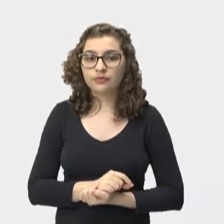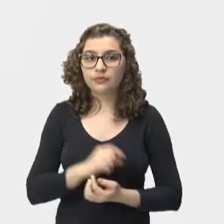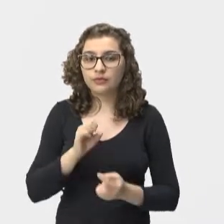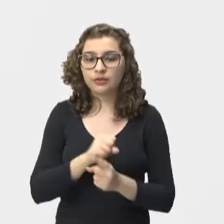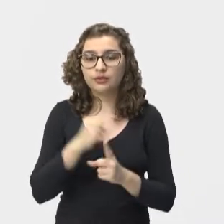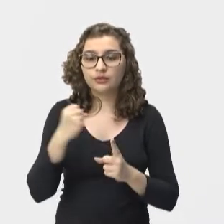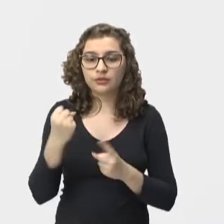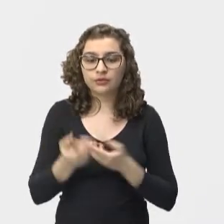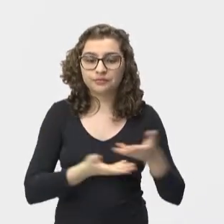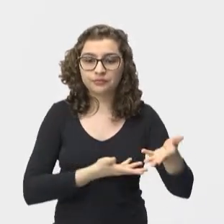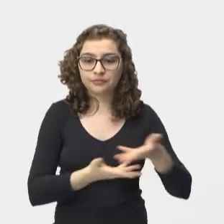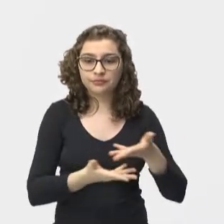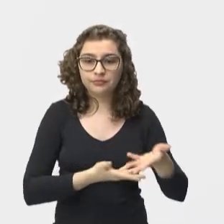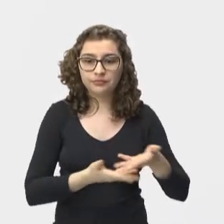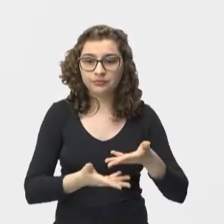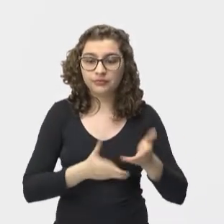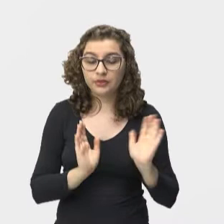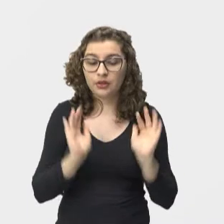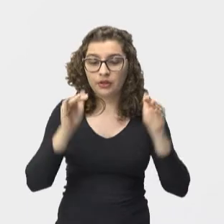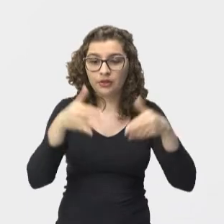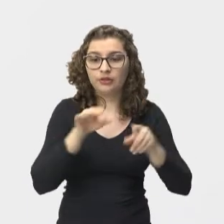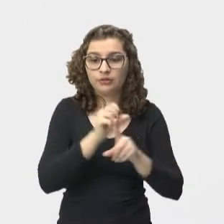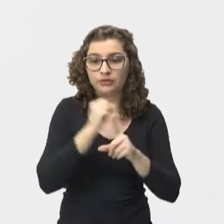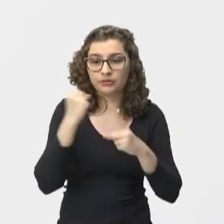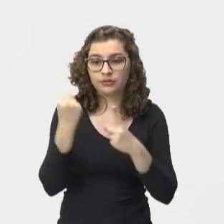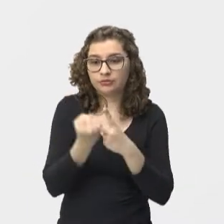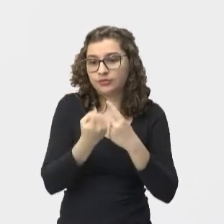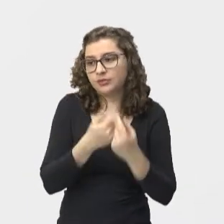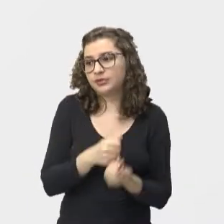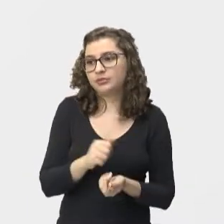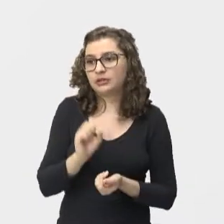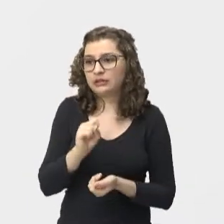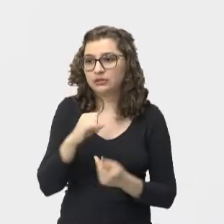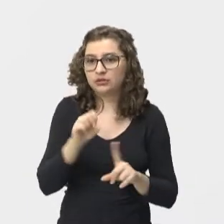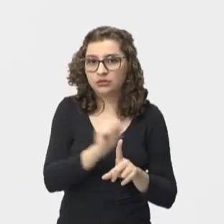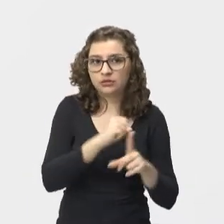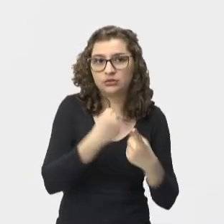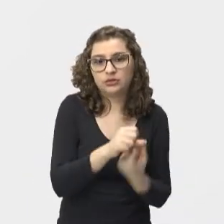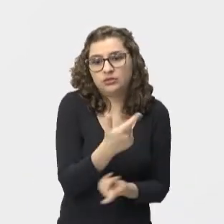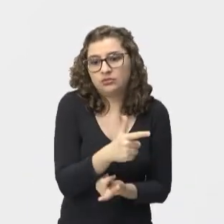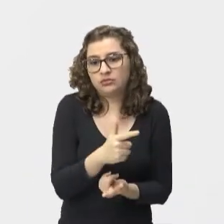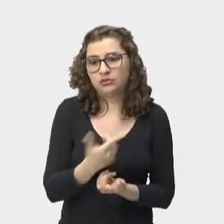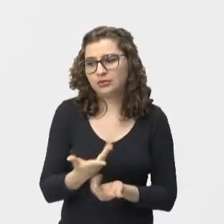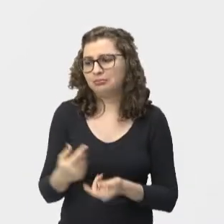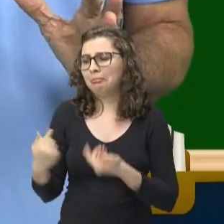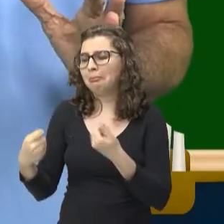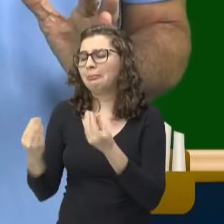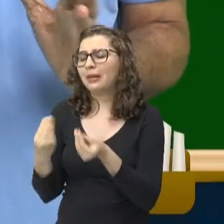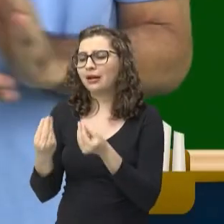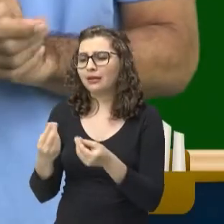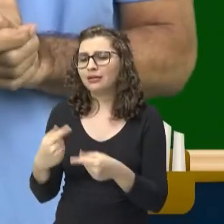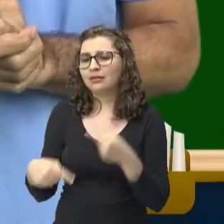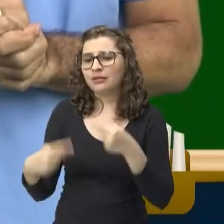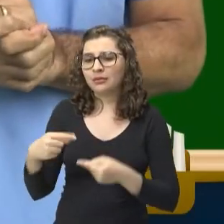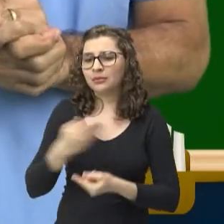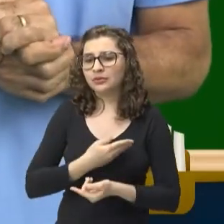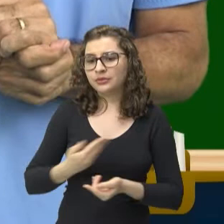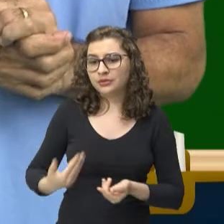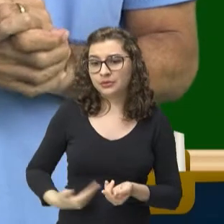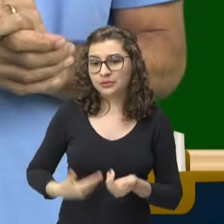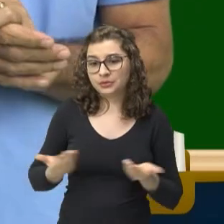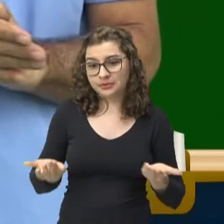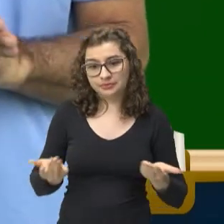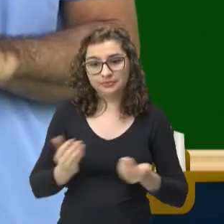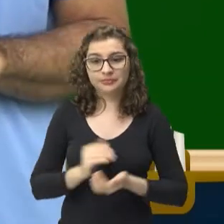sociedade, né? Se não for para atender a sociedade, então não tem necessidade para que haja políticas públicas, certo? Muito